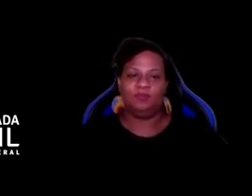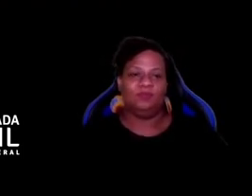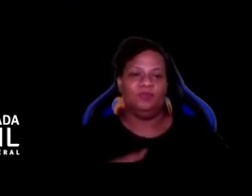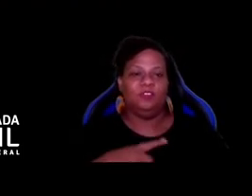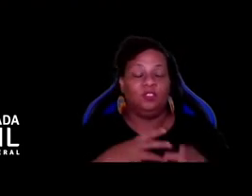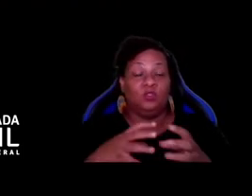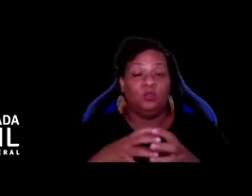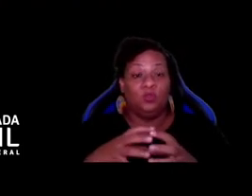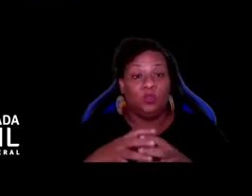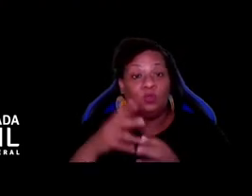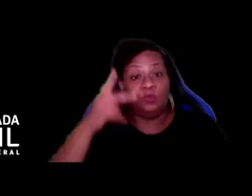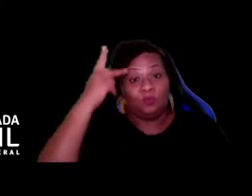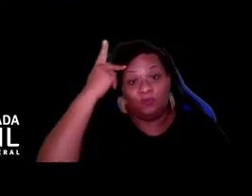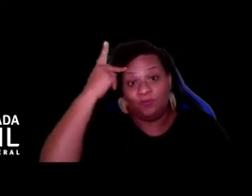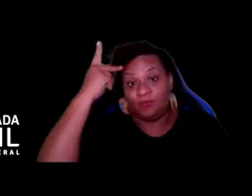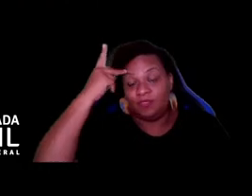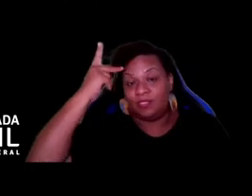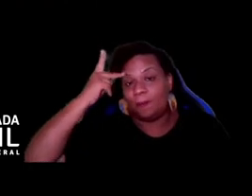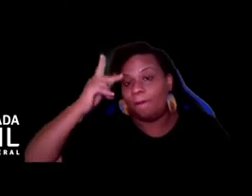São Paulo, tinha